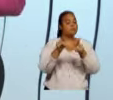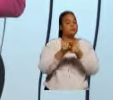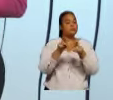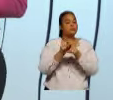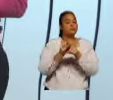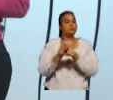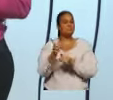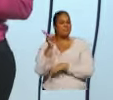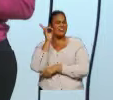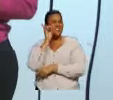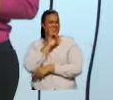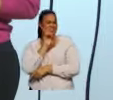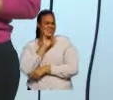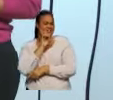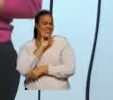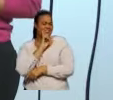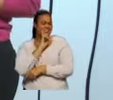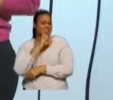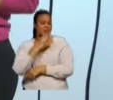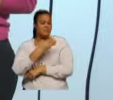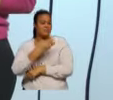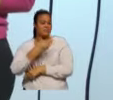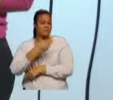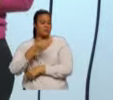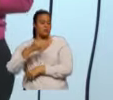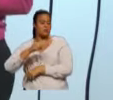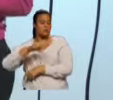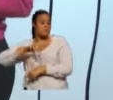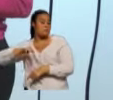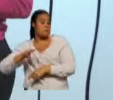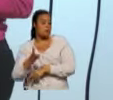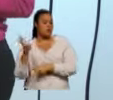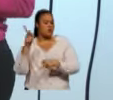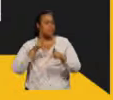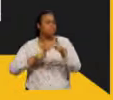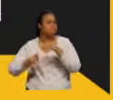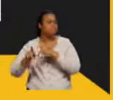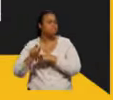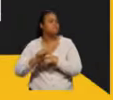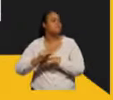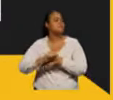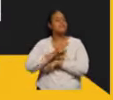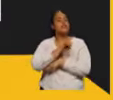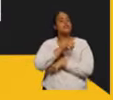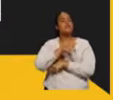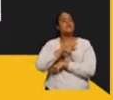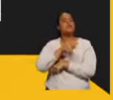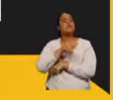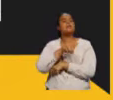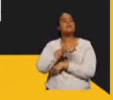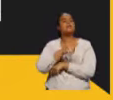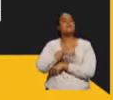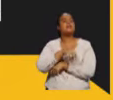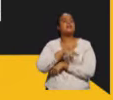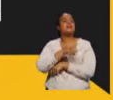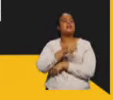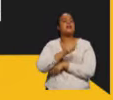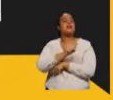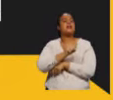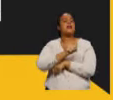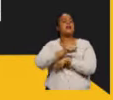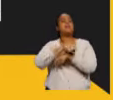estados unidos 329 milhões de pessoas indonésia 270 milhões paquistão